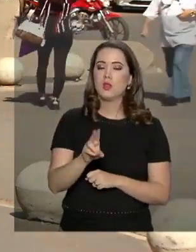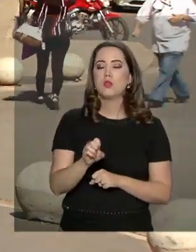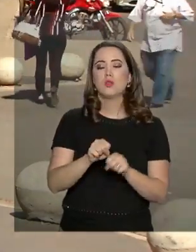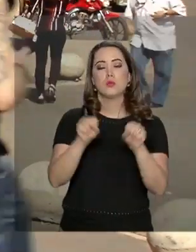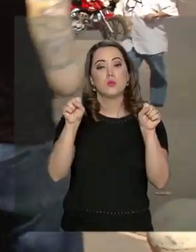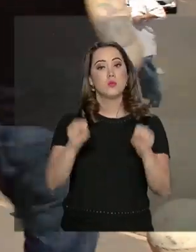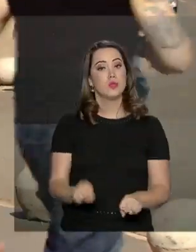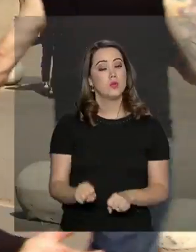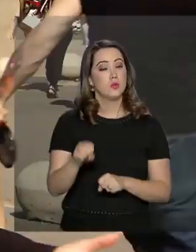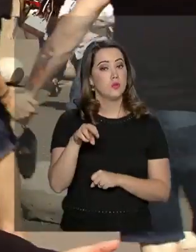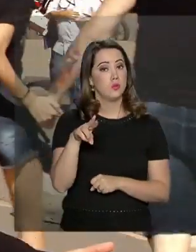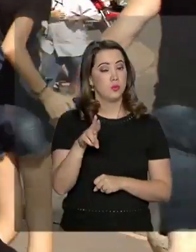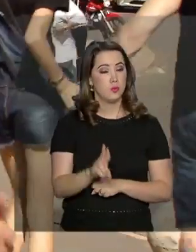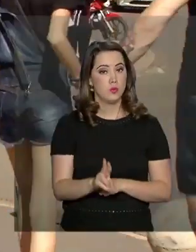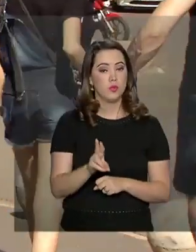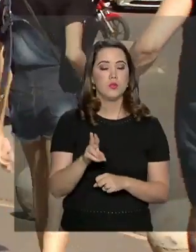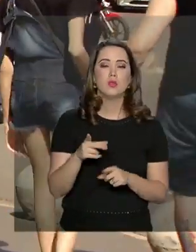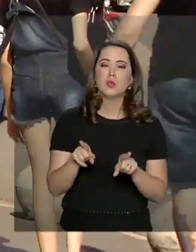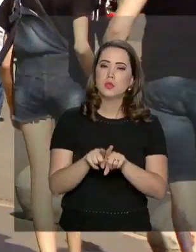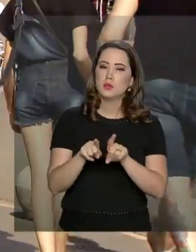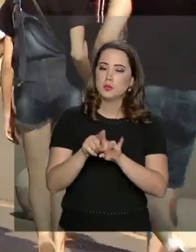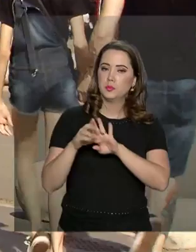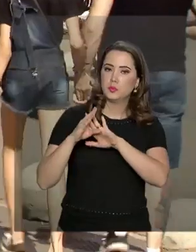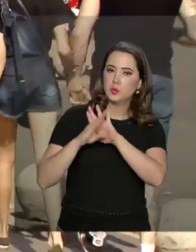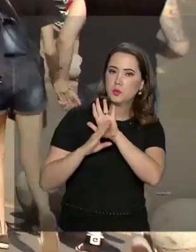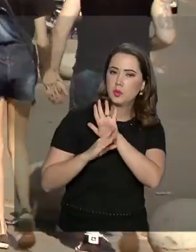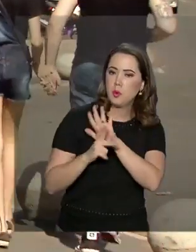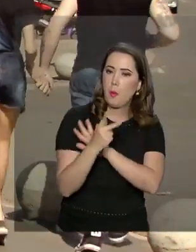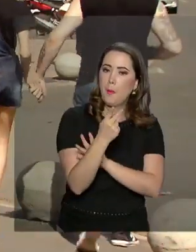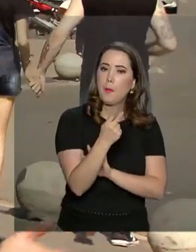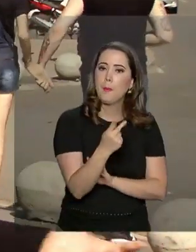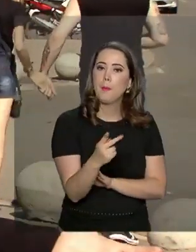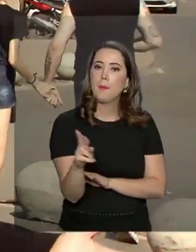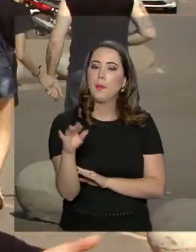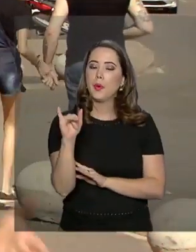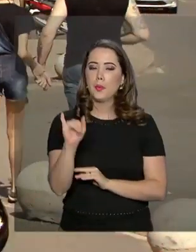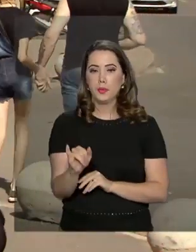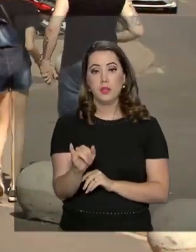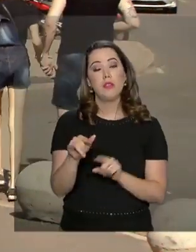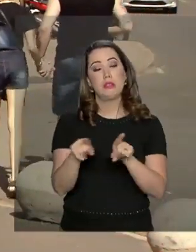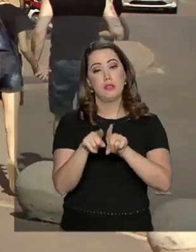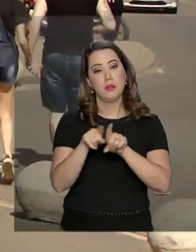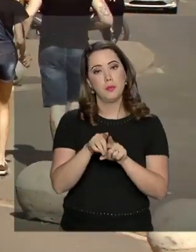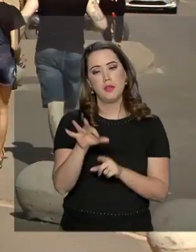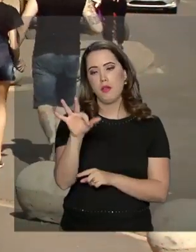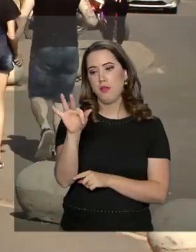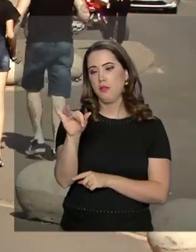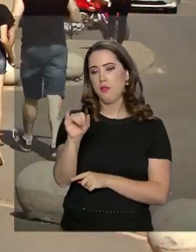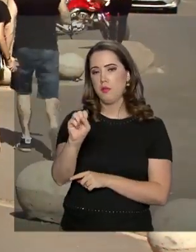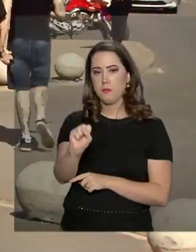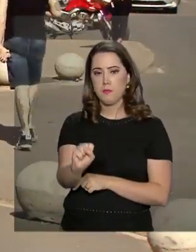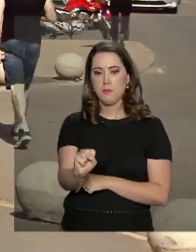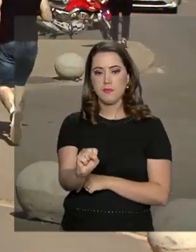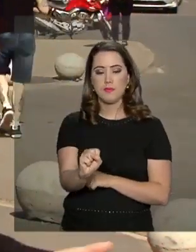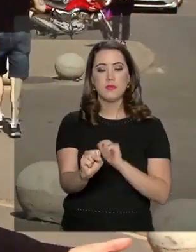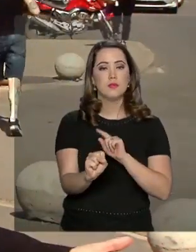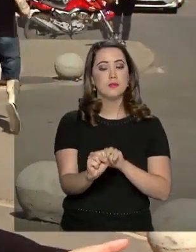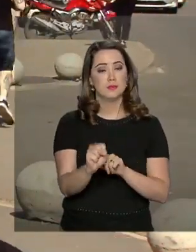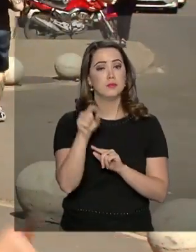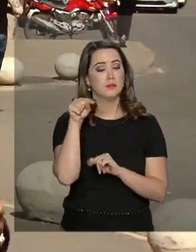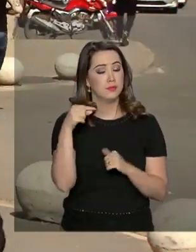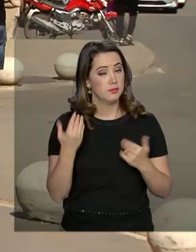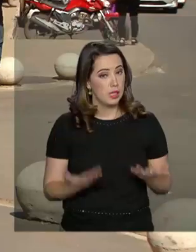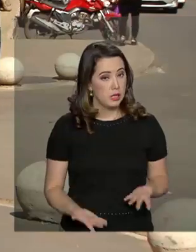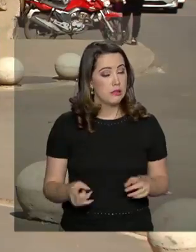Seleção Unificada, o SISU, no programa Universidade para Todos, o ProUni, e no Fundo de Financiamento Estudantil, o